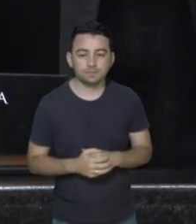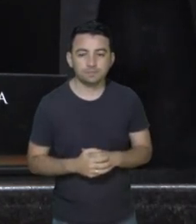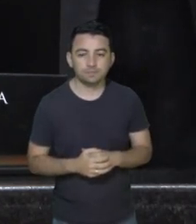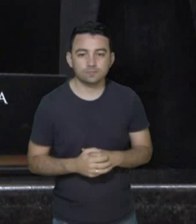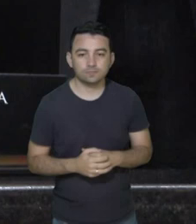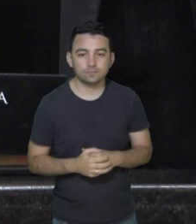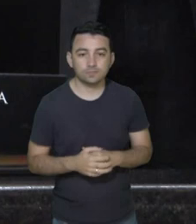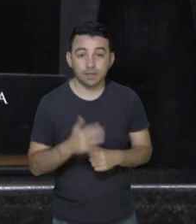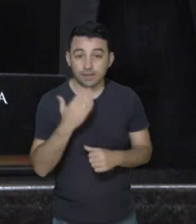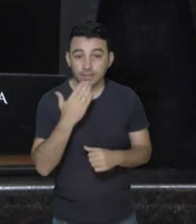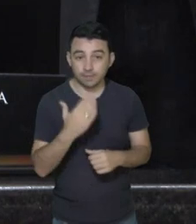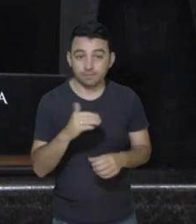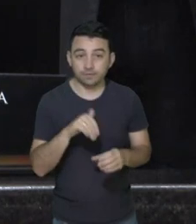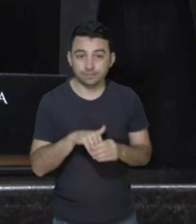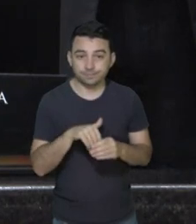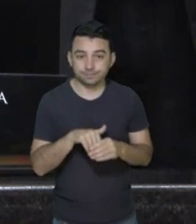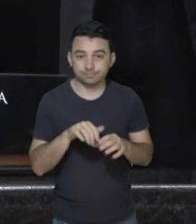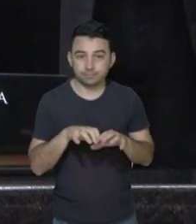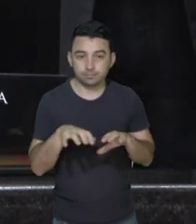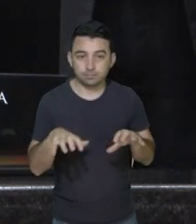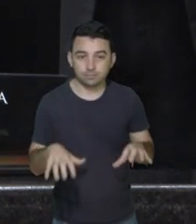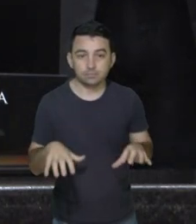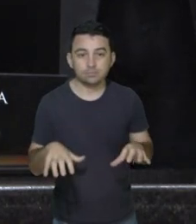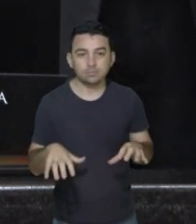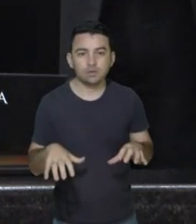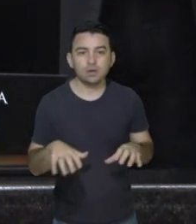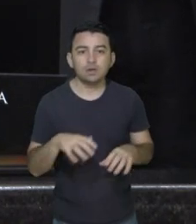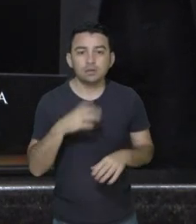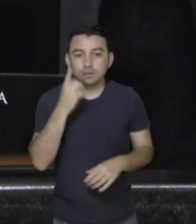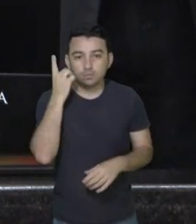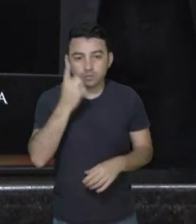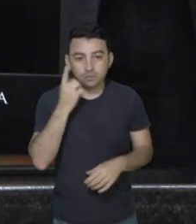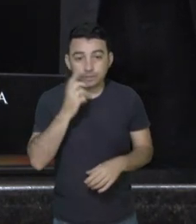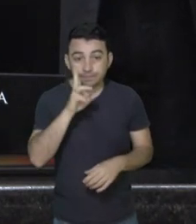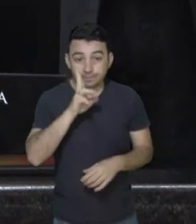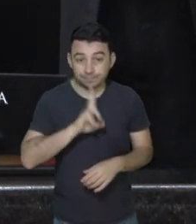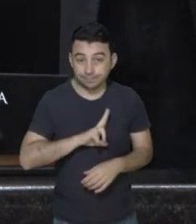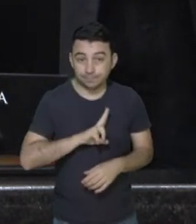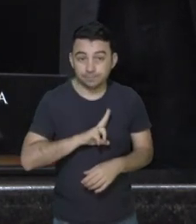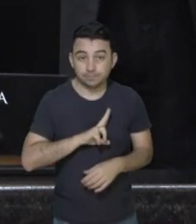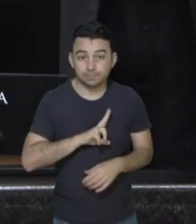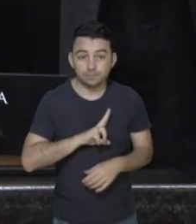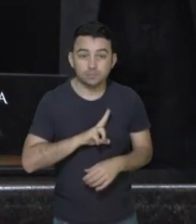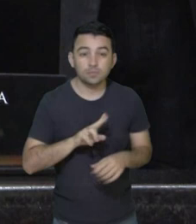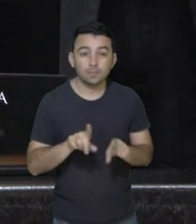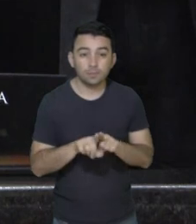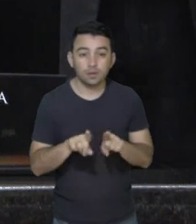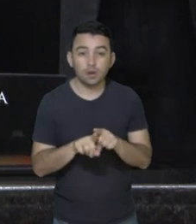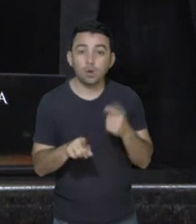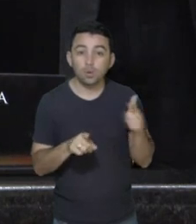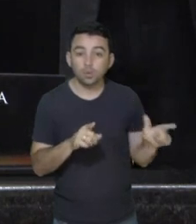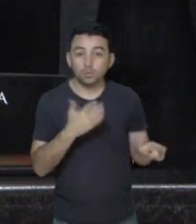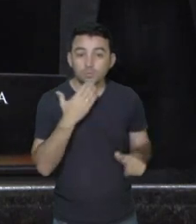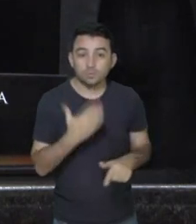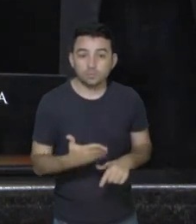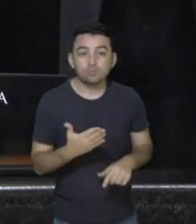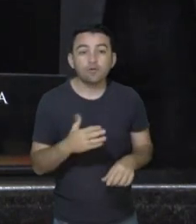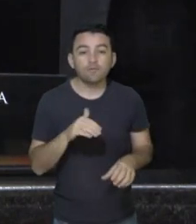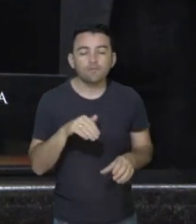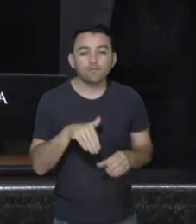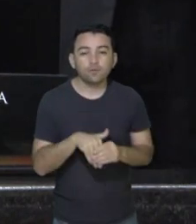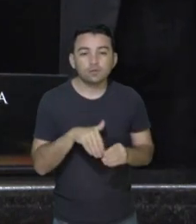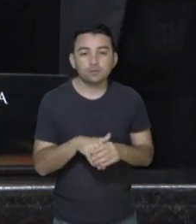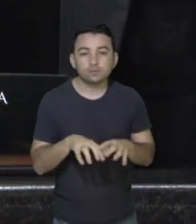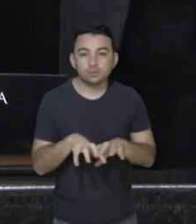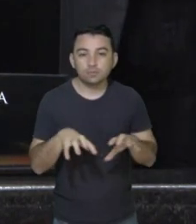Requerimento de votação em separado, subscrito pelo deputado Ivan Nats e outros, que requerem a votação em separado do